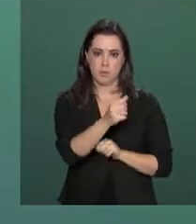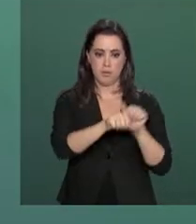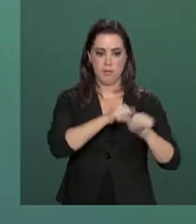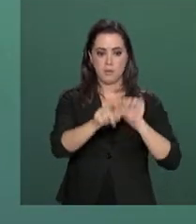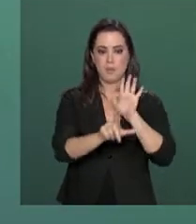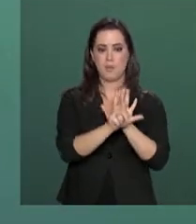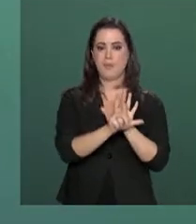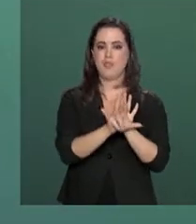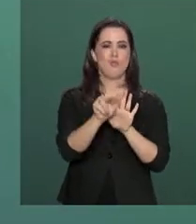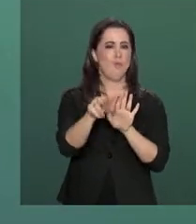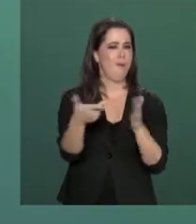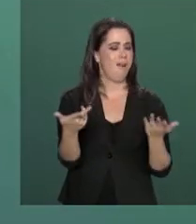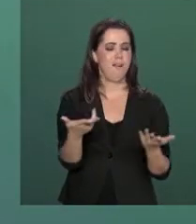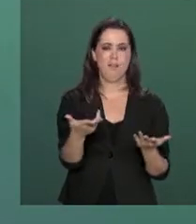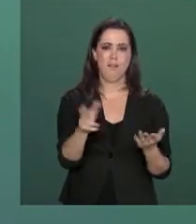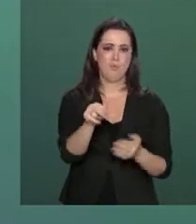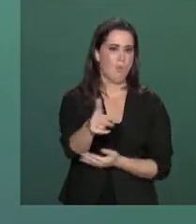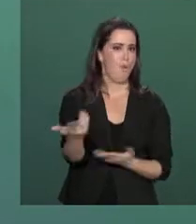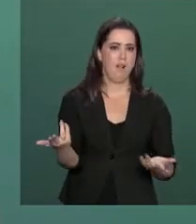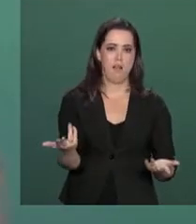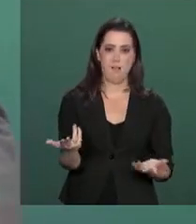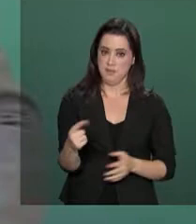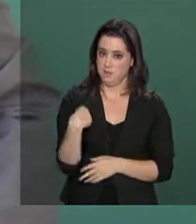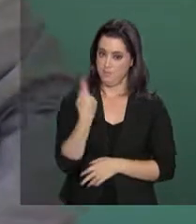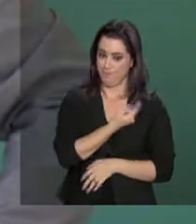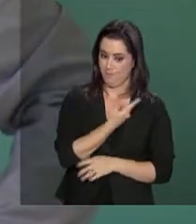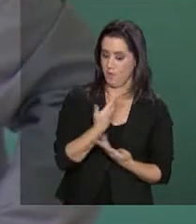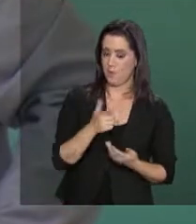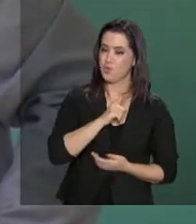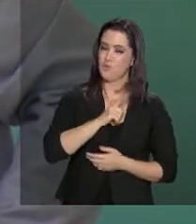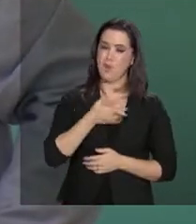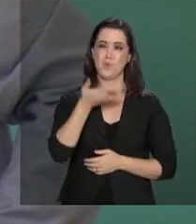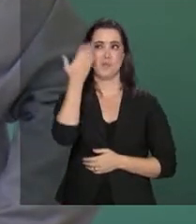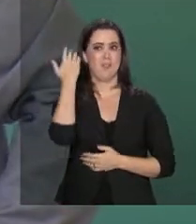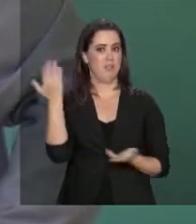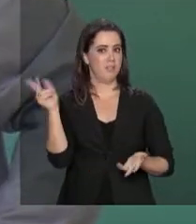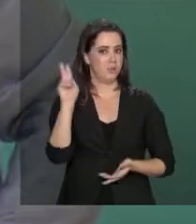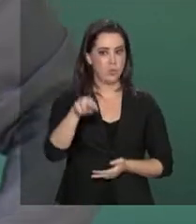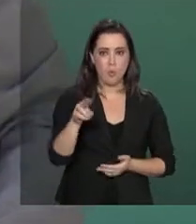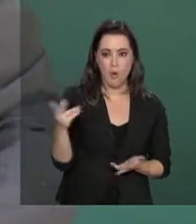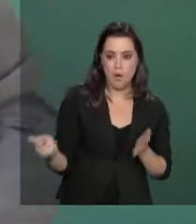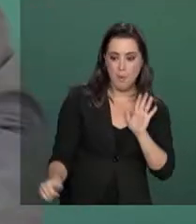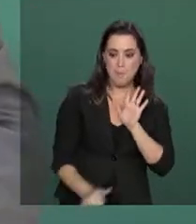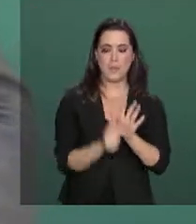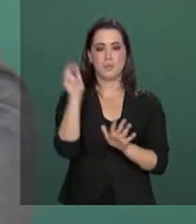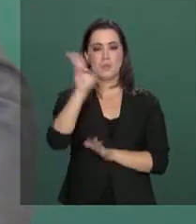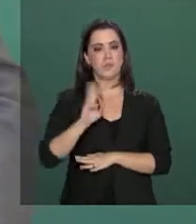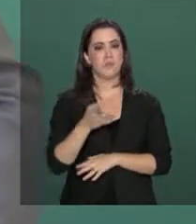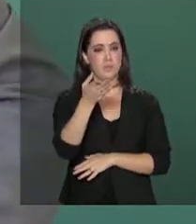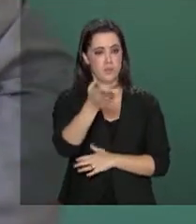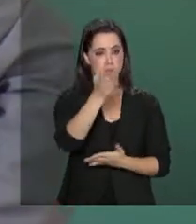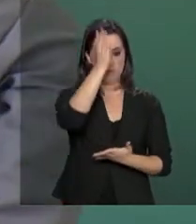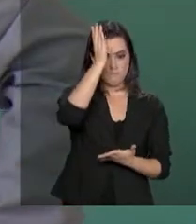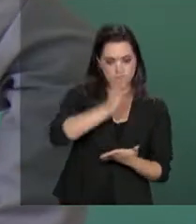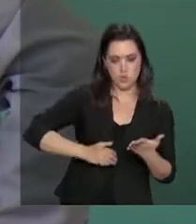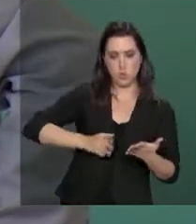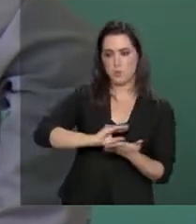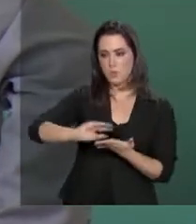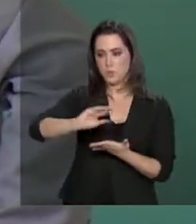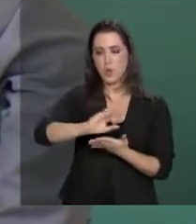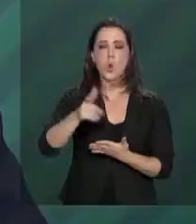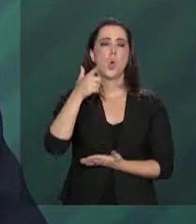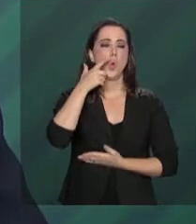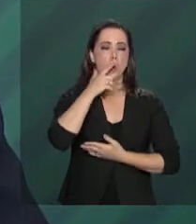nunca nunca o poder central nós descrevemos disso o show fez uma redistribuição que preservando as